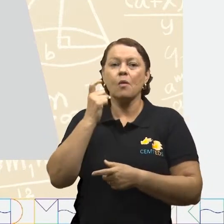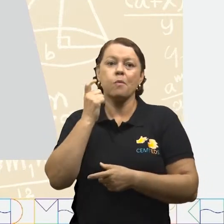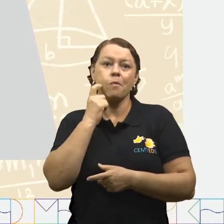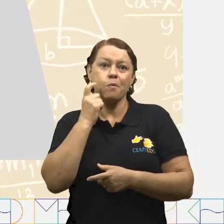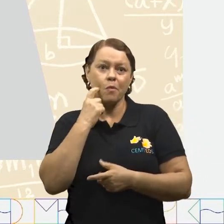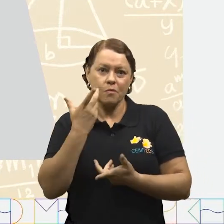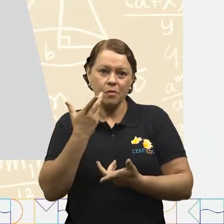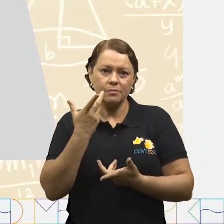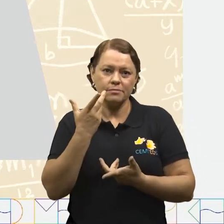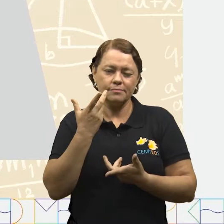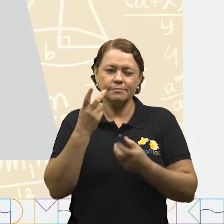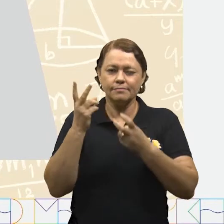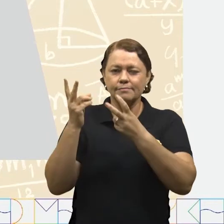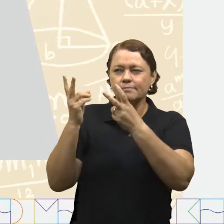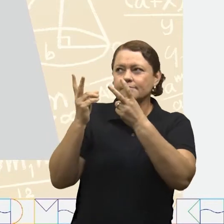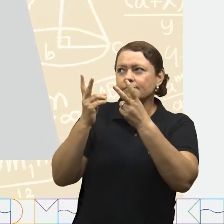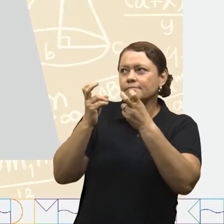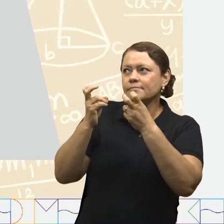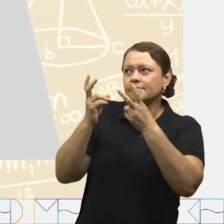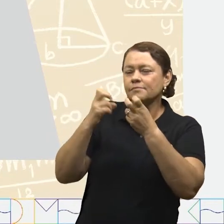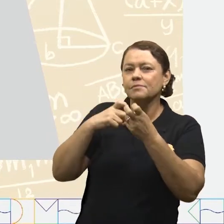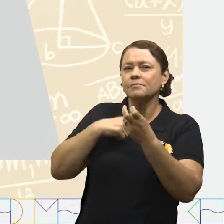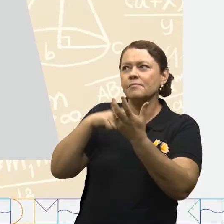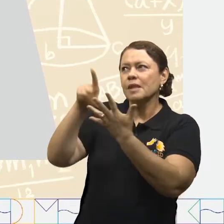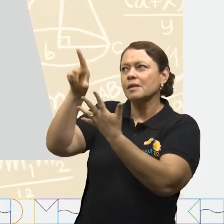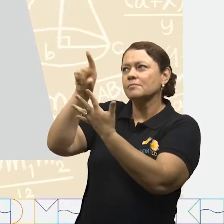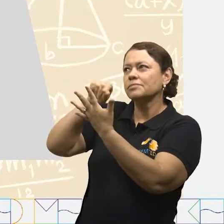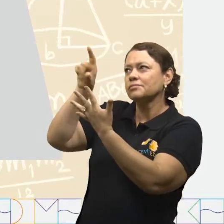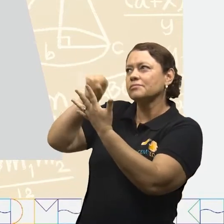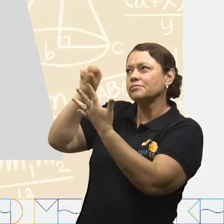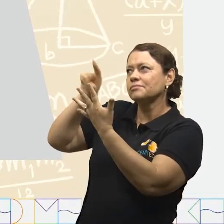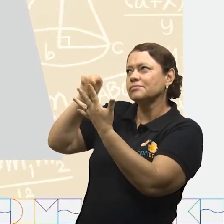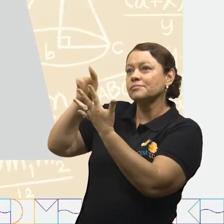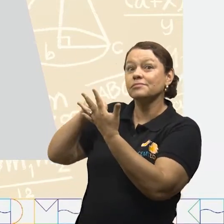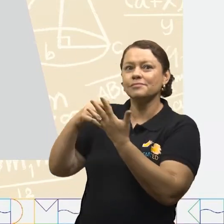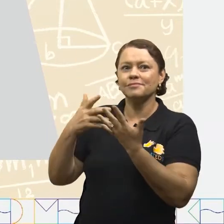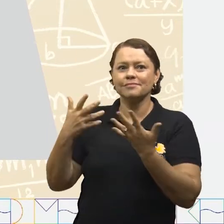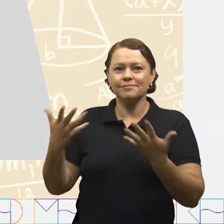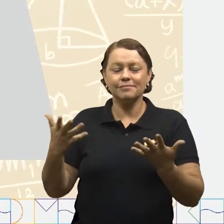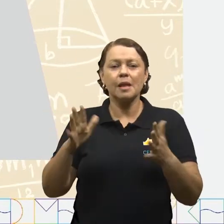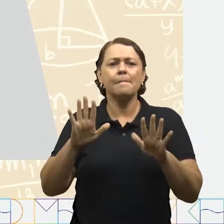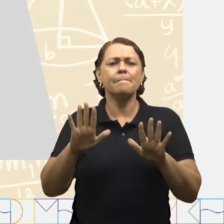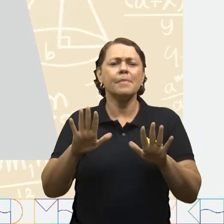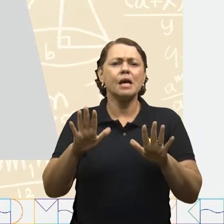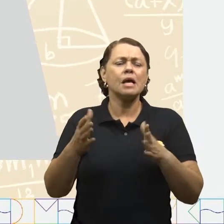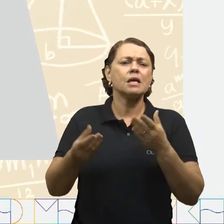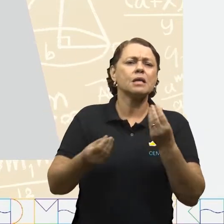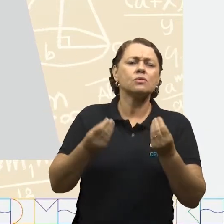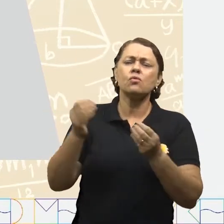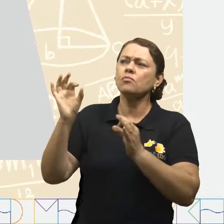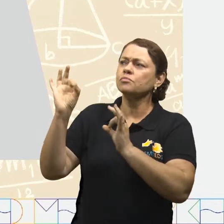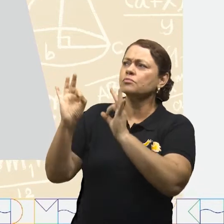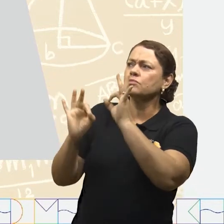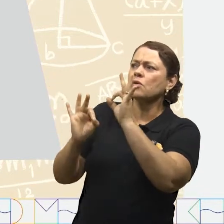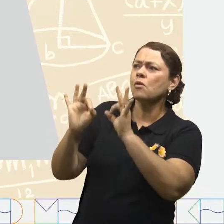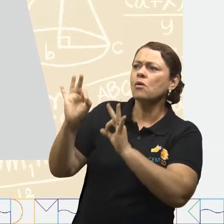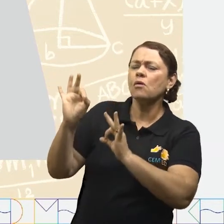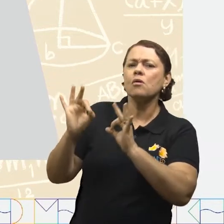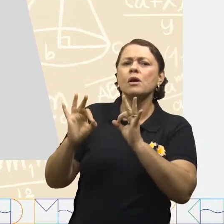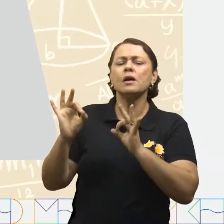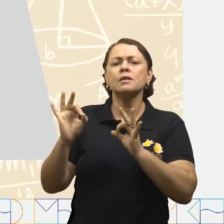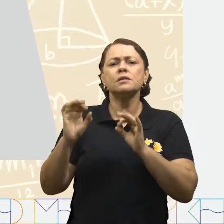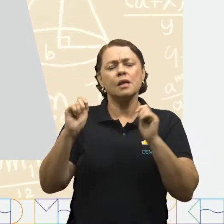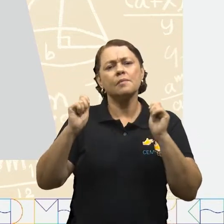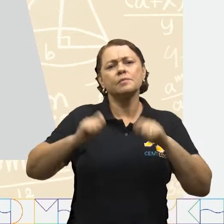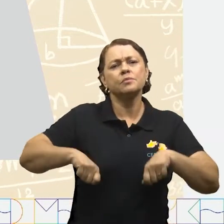observamos que temos diversas opções porém como podemos organizar tudo para podermos